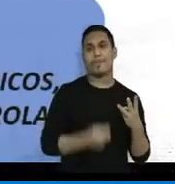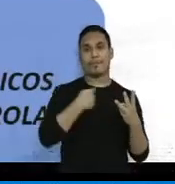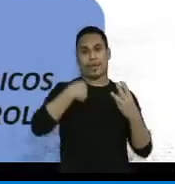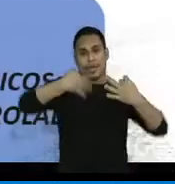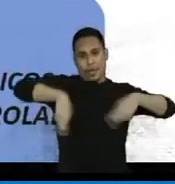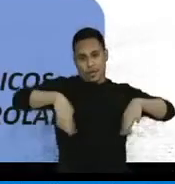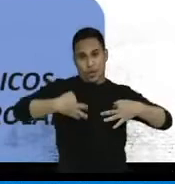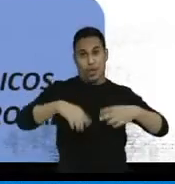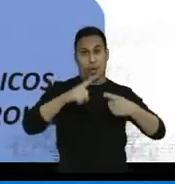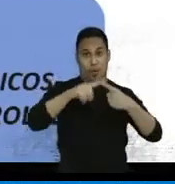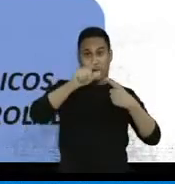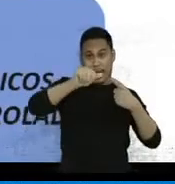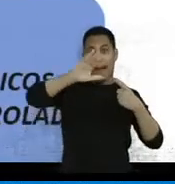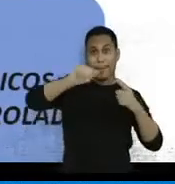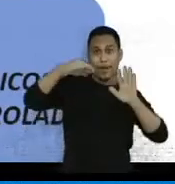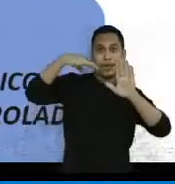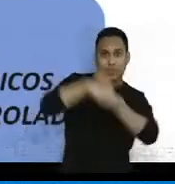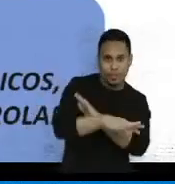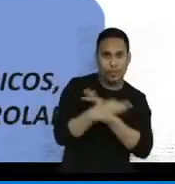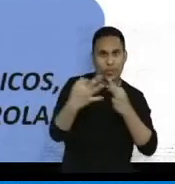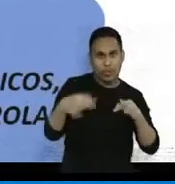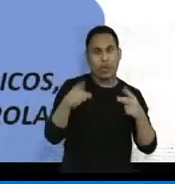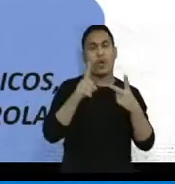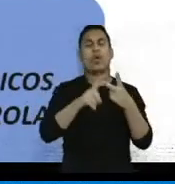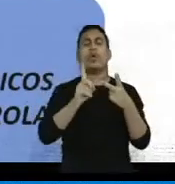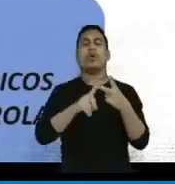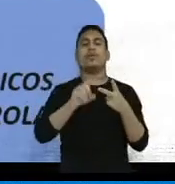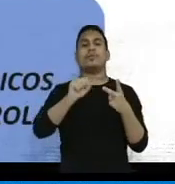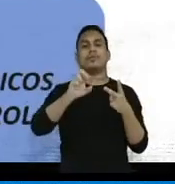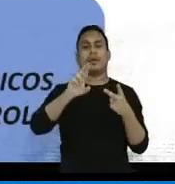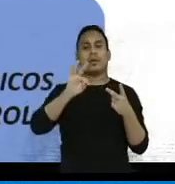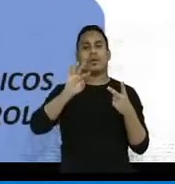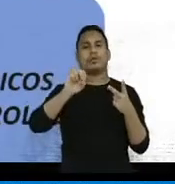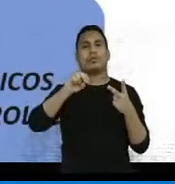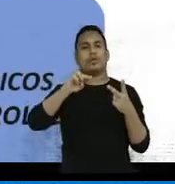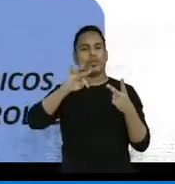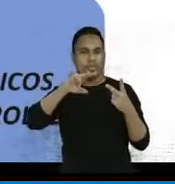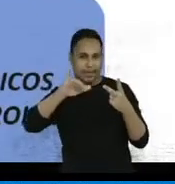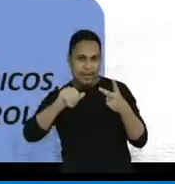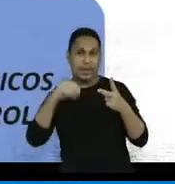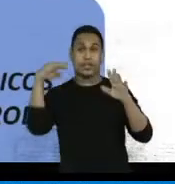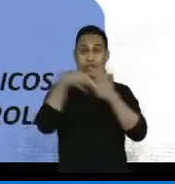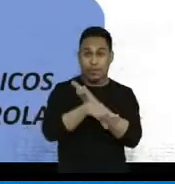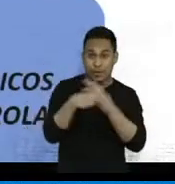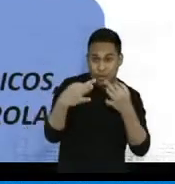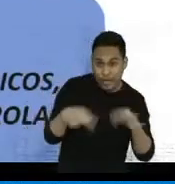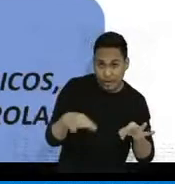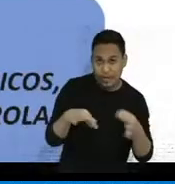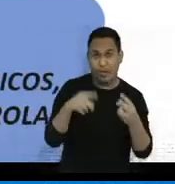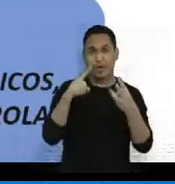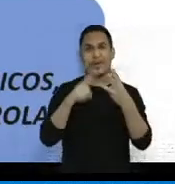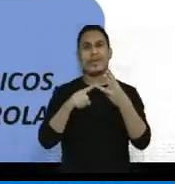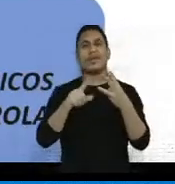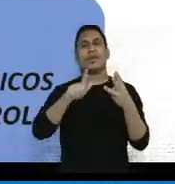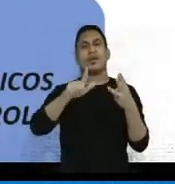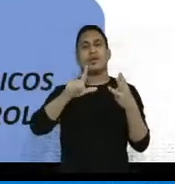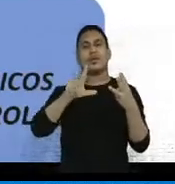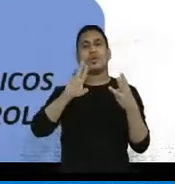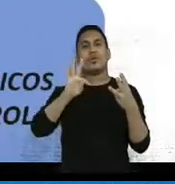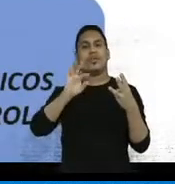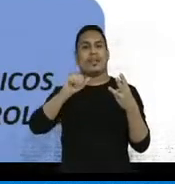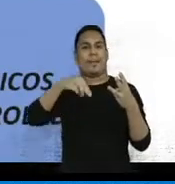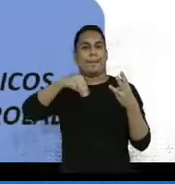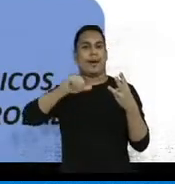serotonina diminui a dor e o glutamato aumenta a dor. Açúcar e sal aumentam o